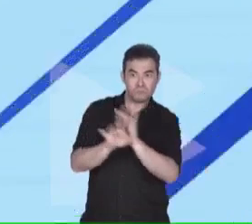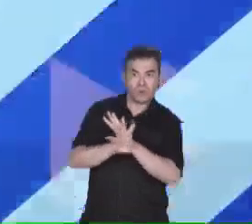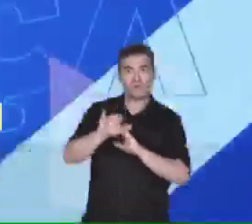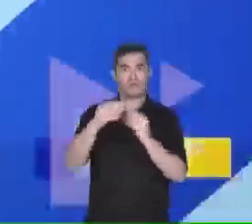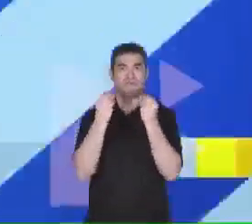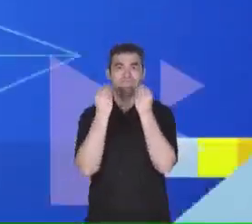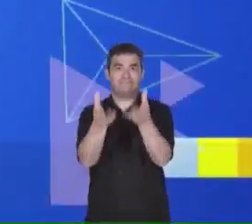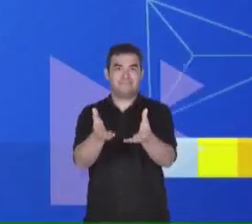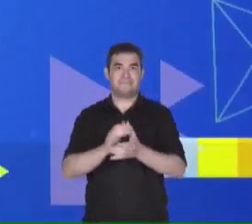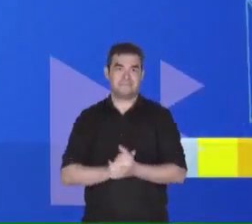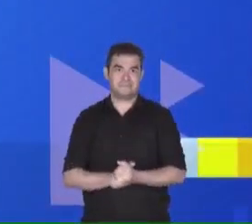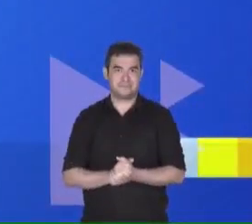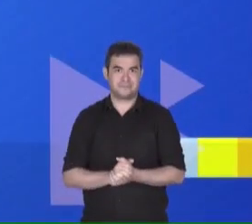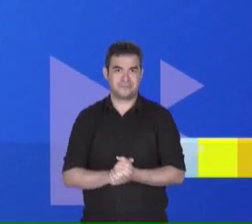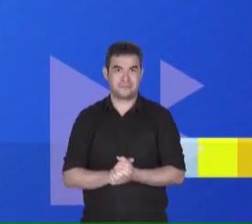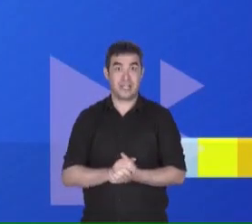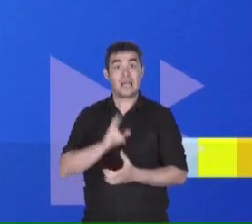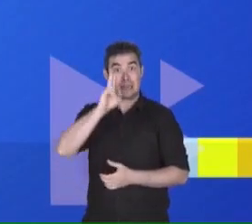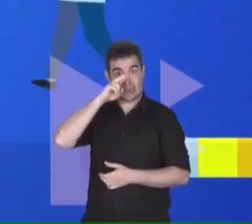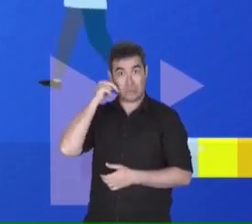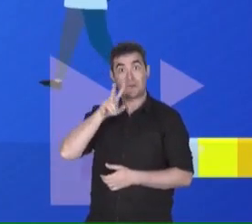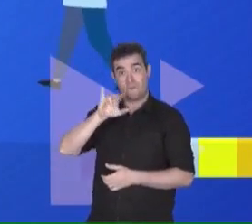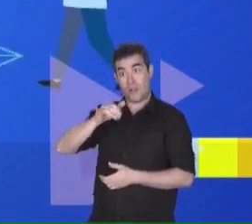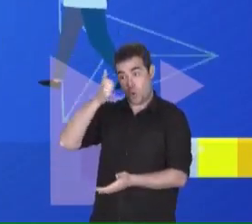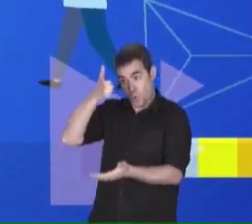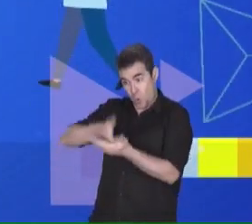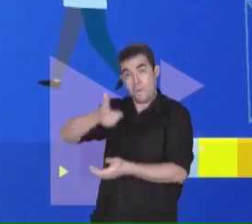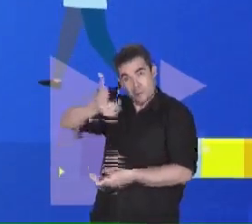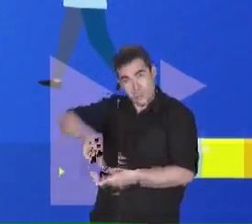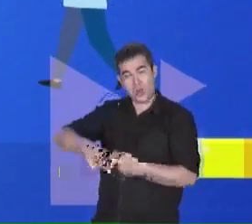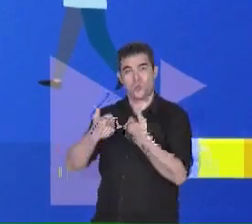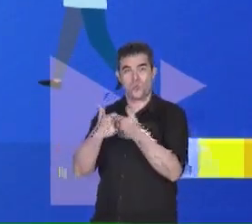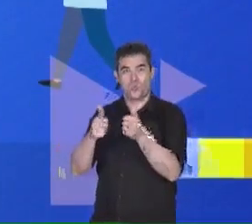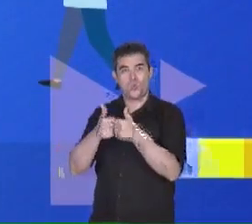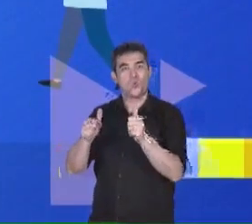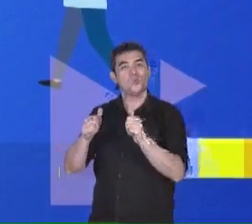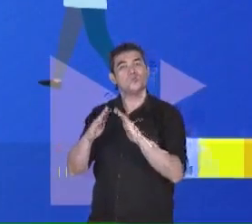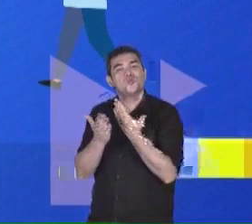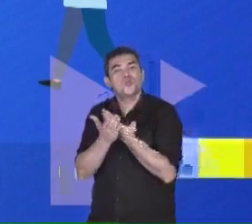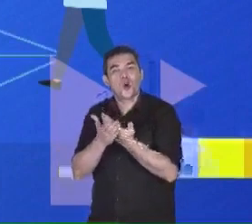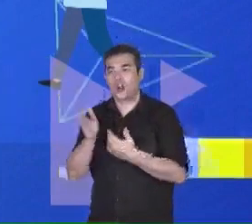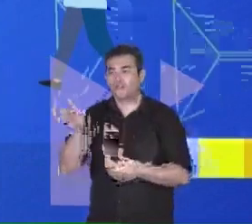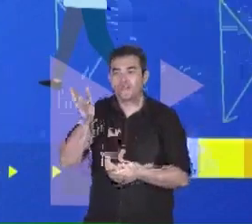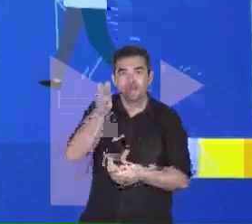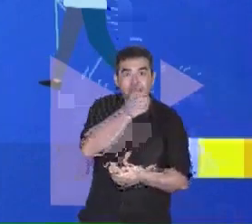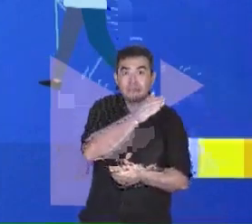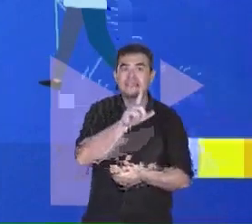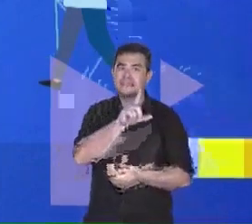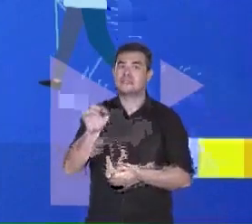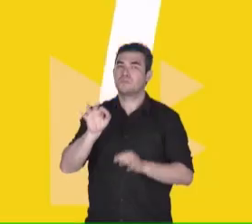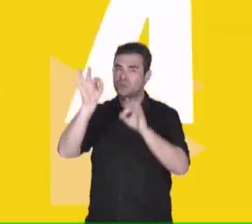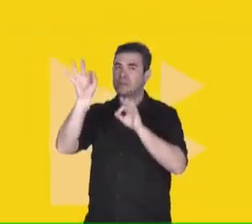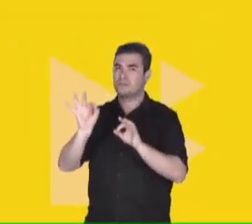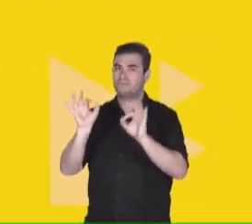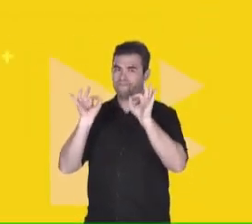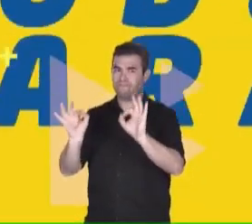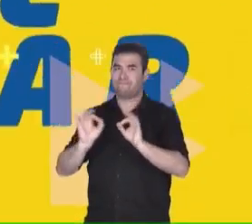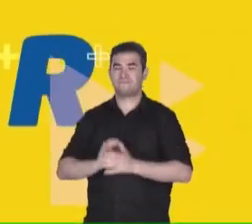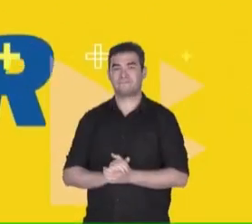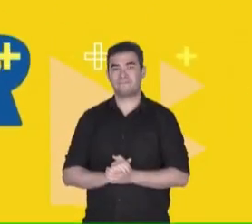população. Avança! Naomi vai adquirir mais ônibus escolares, garantindo 100% da frota do transporte